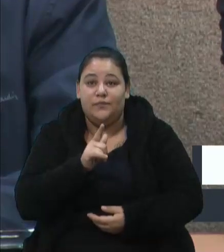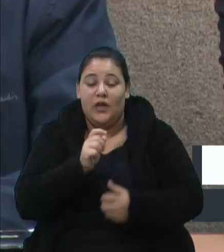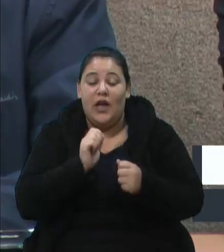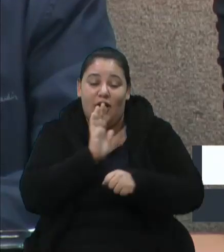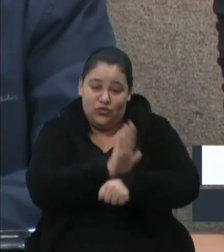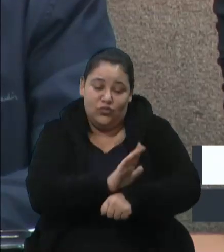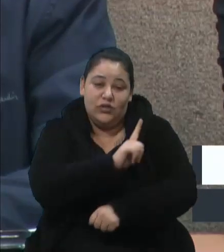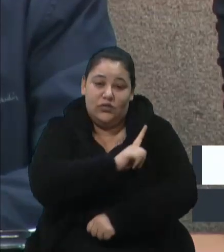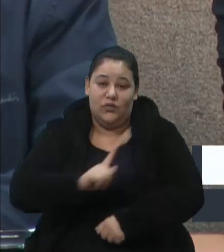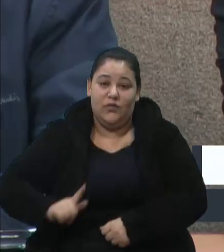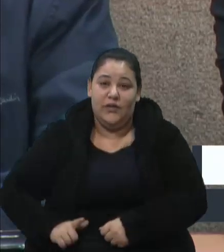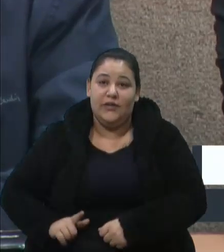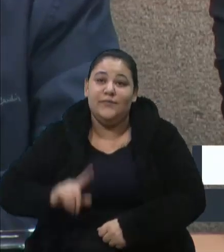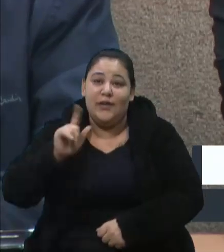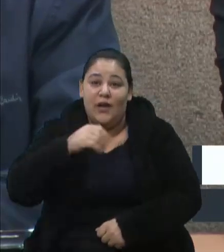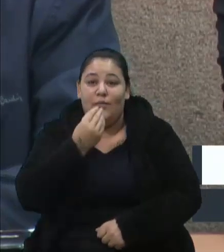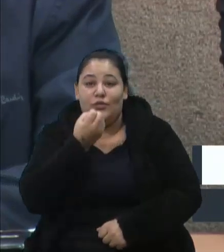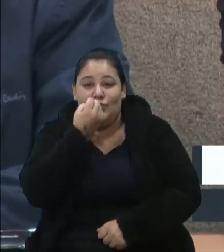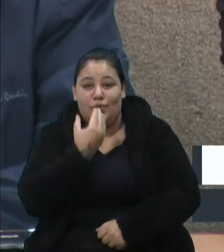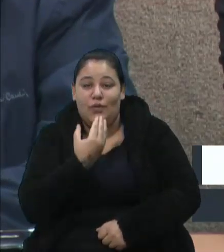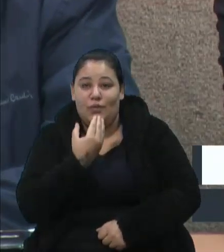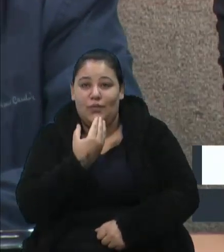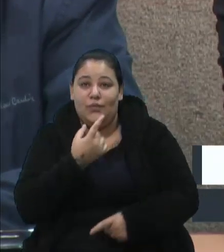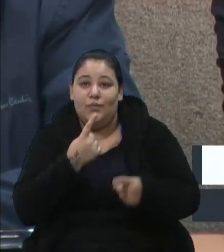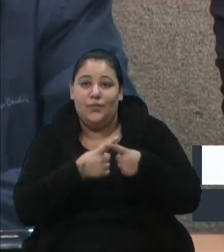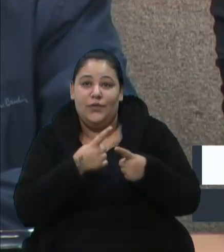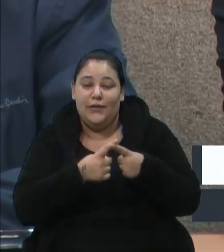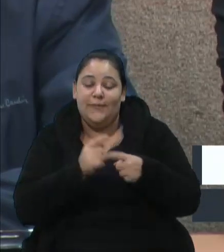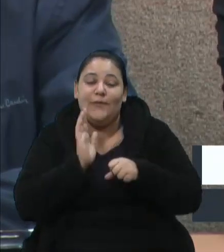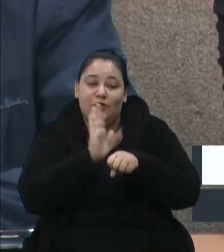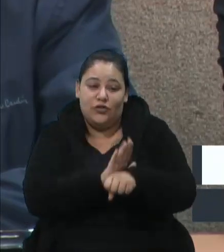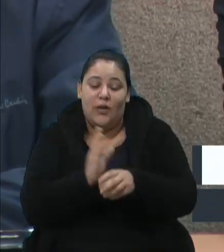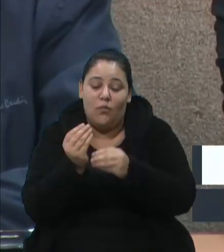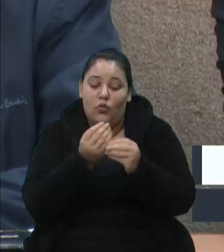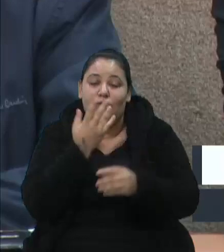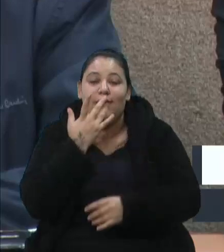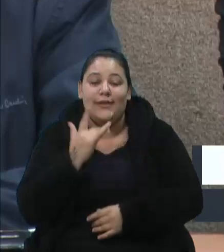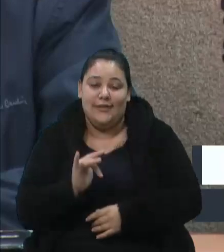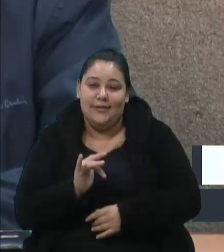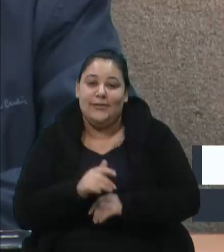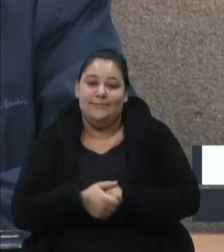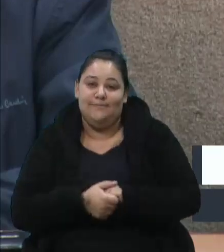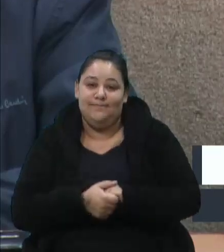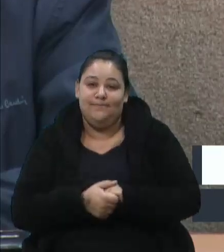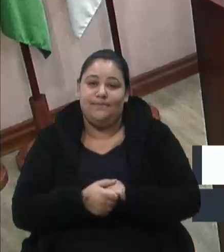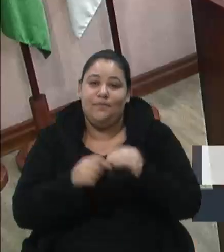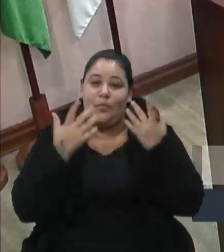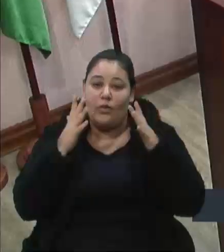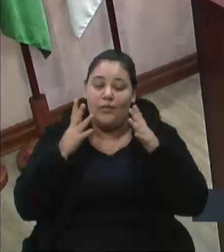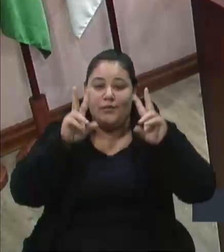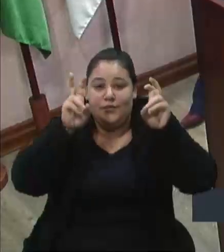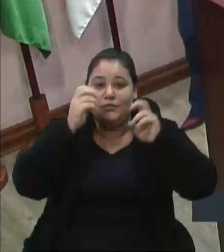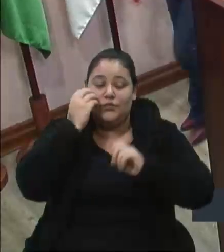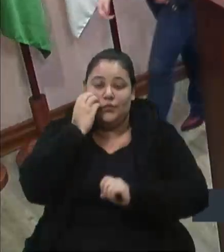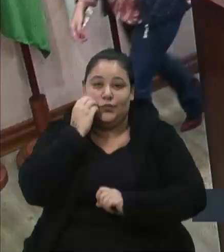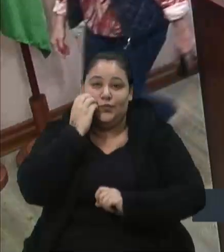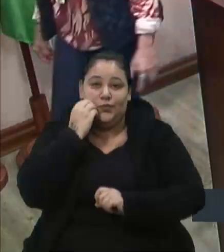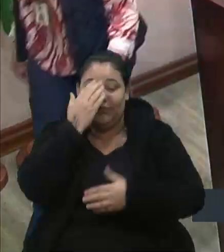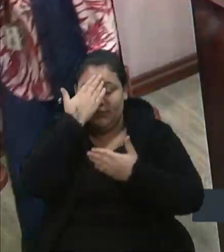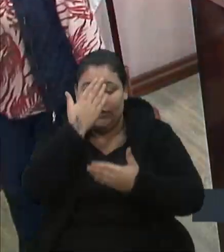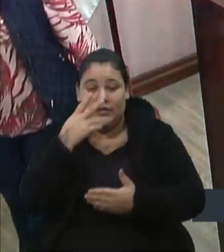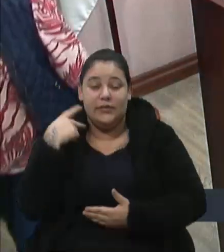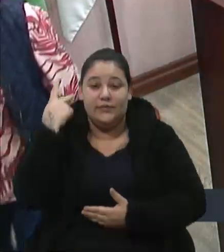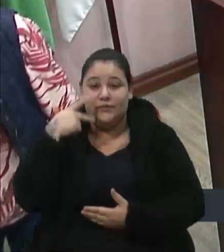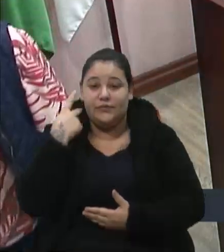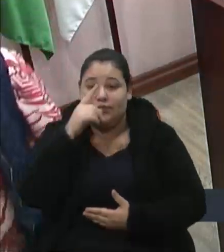né? Seria uma maravilha, porque pouparia todas essas crianças aí dessas picadas. Parabéns aí pelo tema. Obrigado, vereador Fantinel. Até